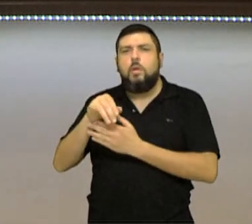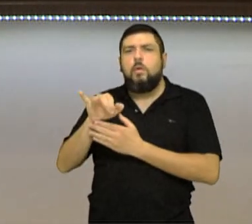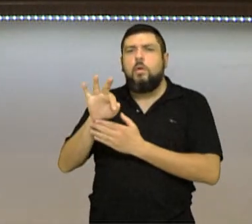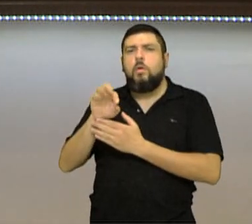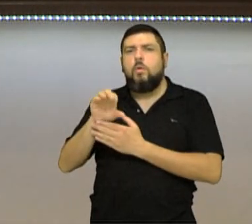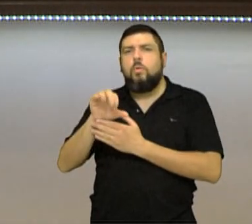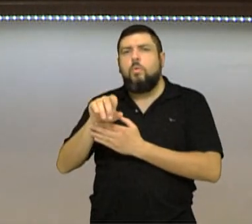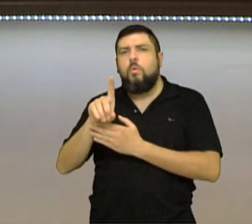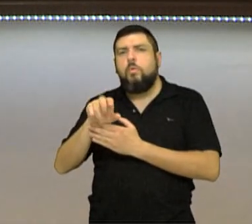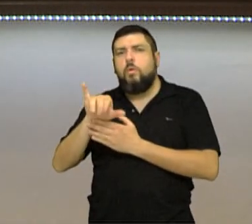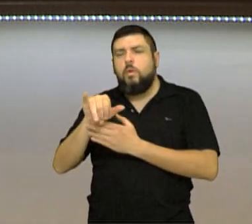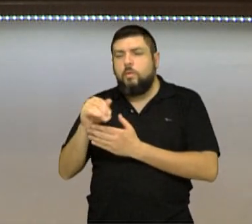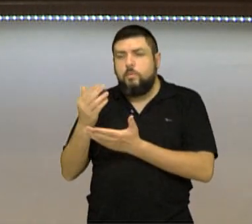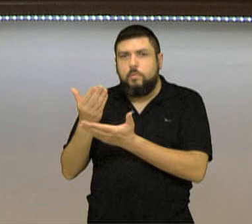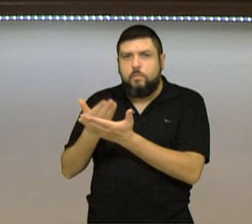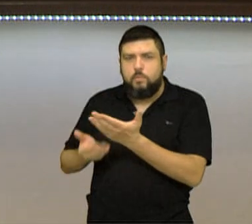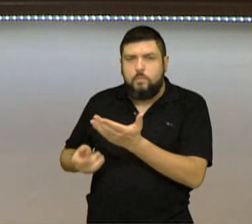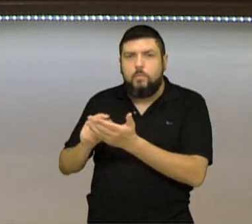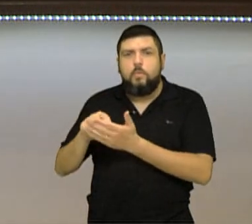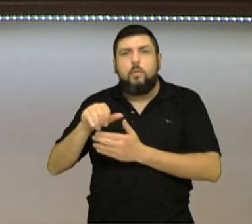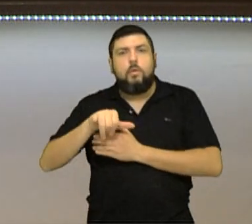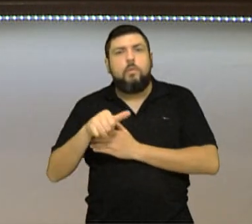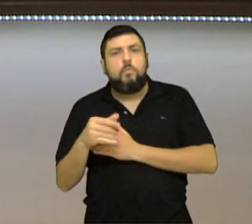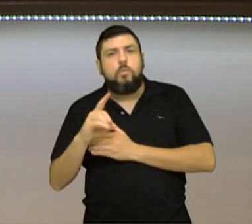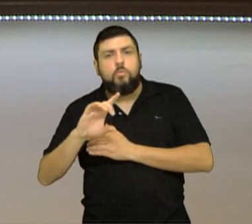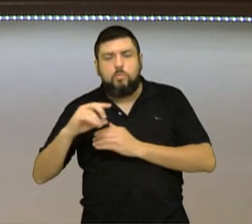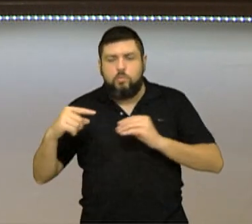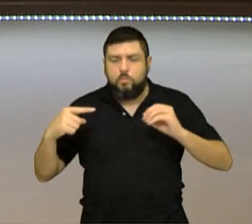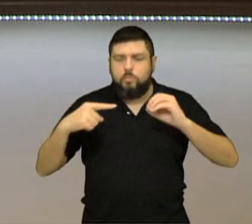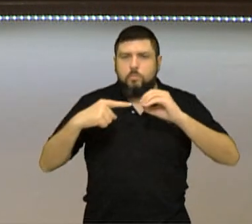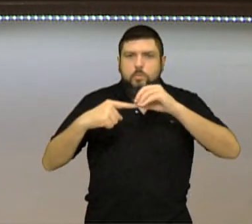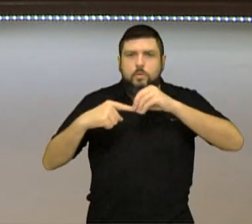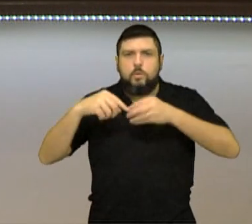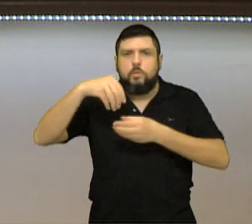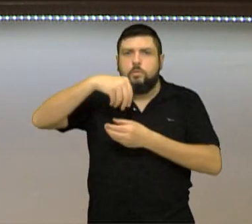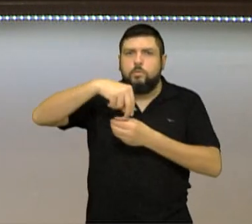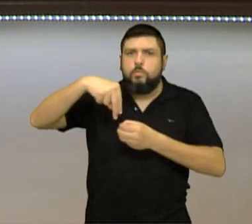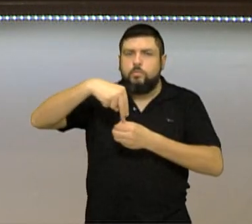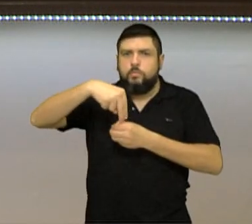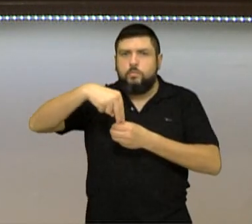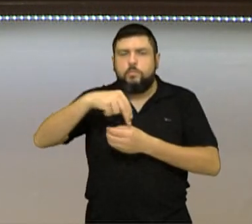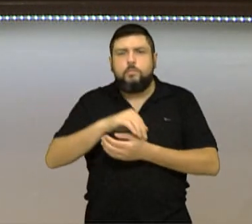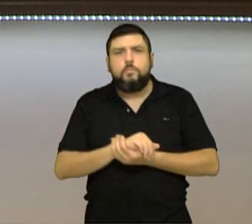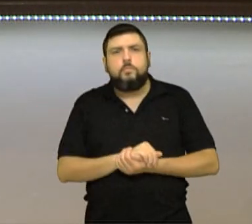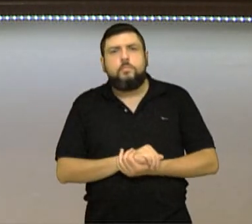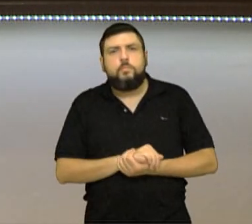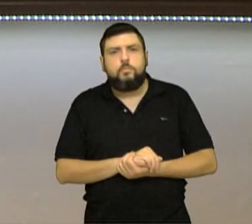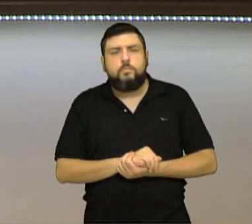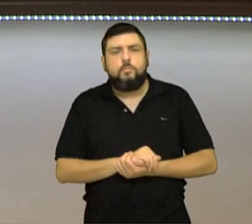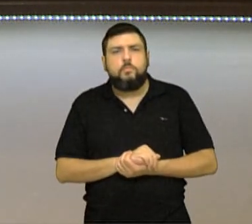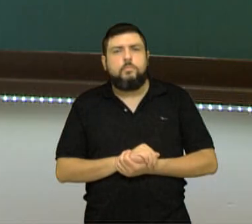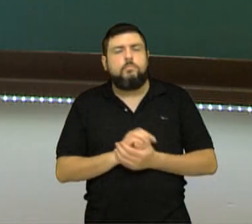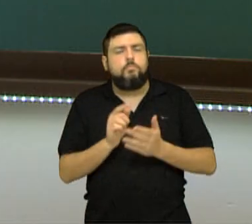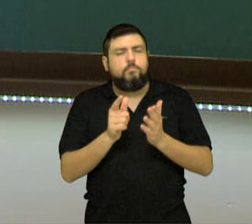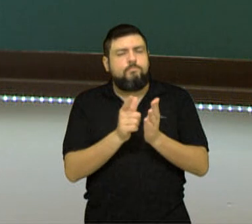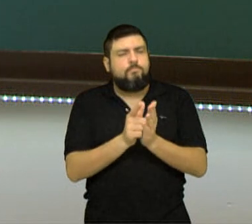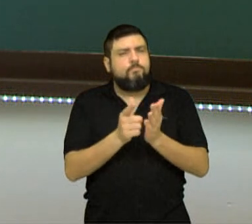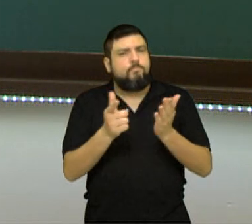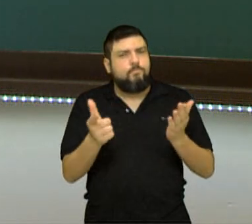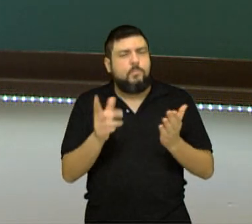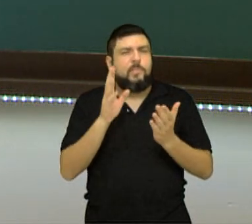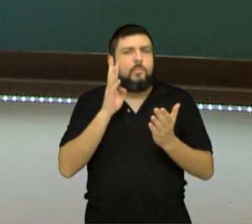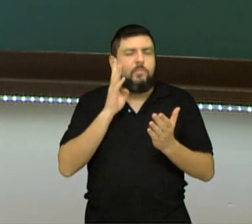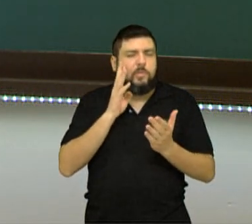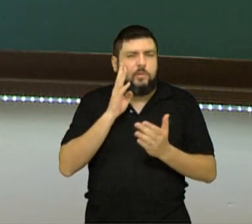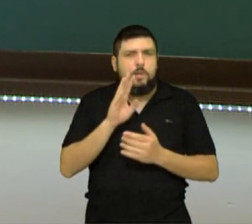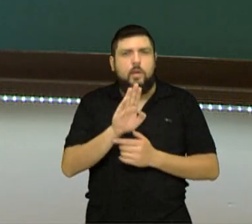e vai ser aproveitado apenas o núcleo da célula. Muito bem. Uma reportagem bem bacana da BBC Brasil, gente,